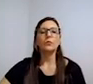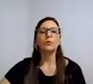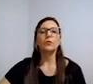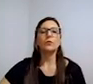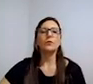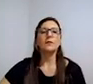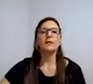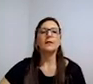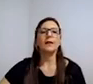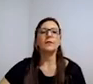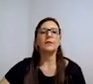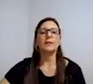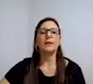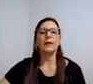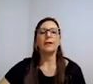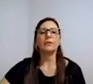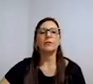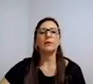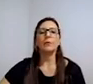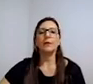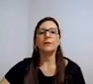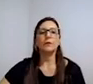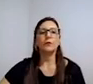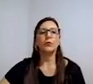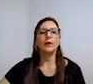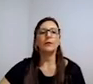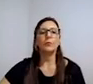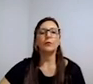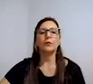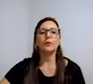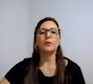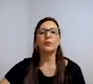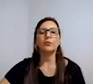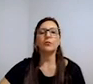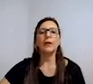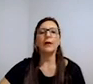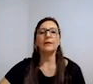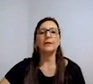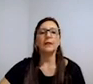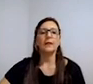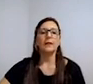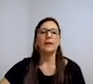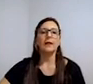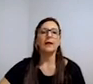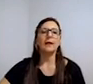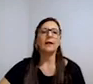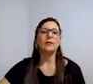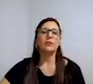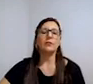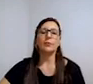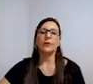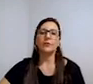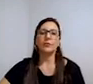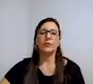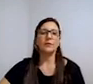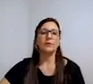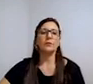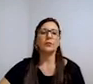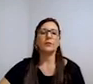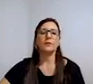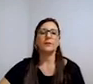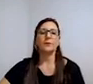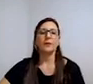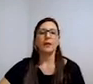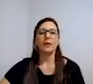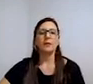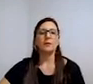Os músculos estriados esqueléticos também são formados por fibras musculares e carregados de terminações